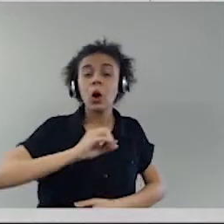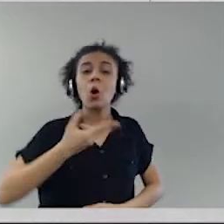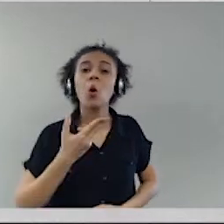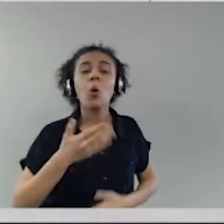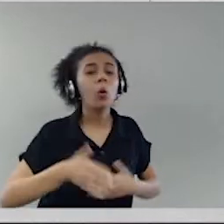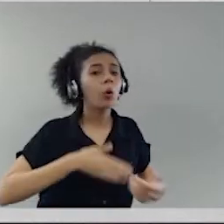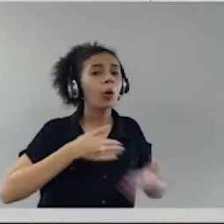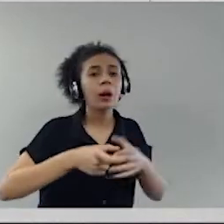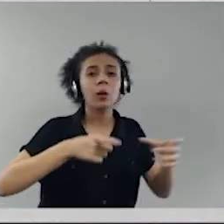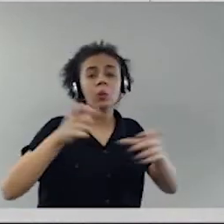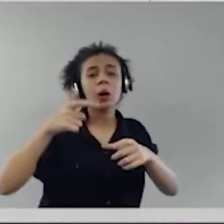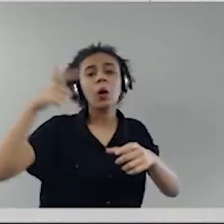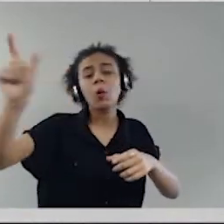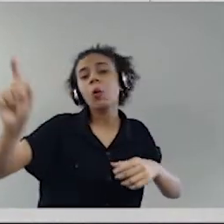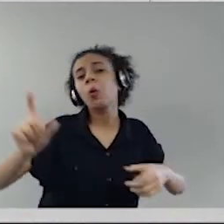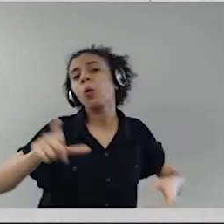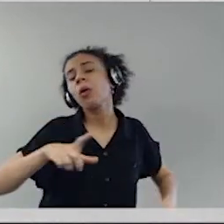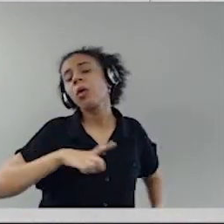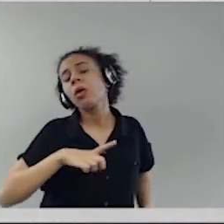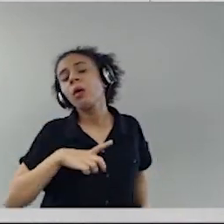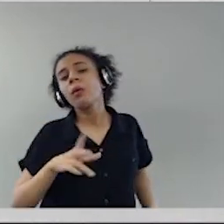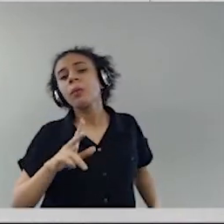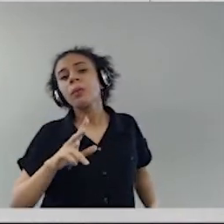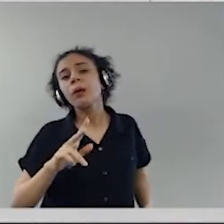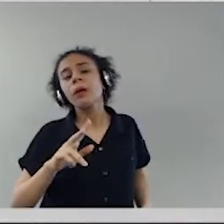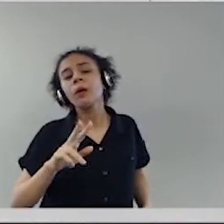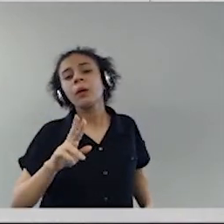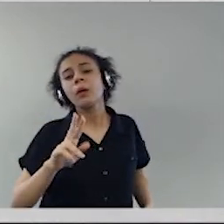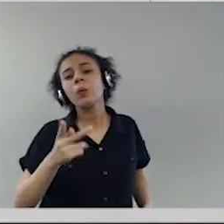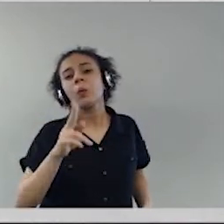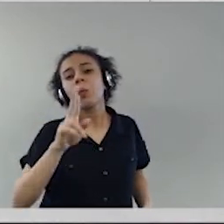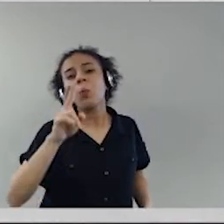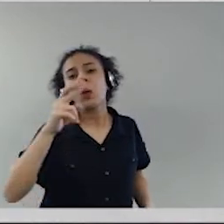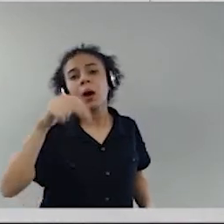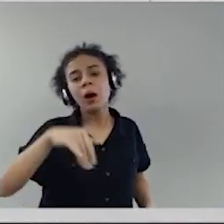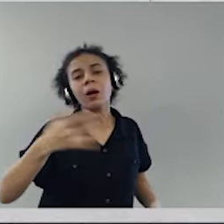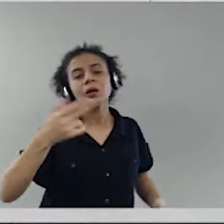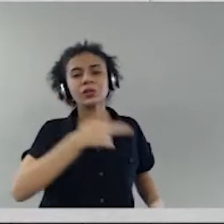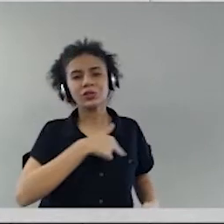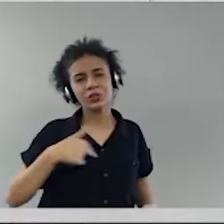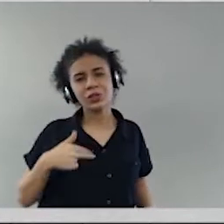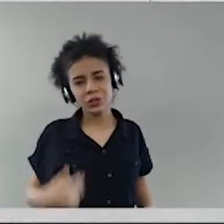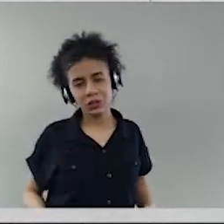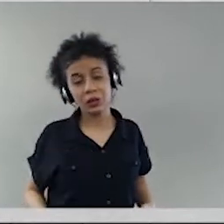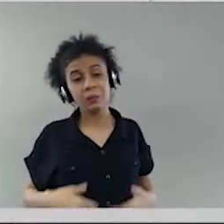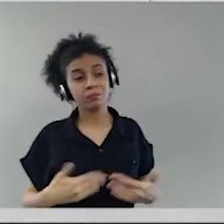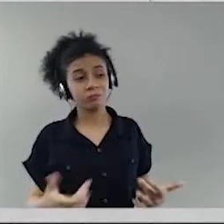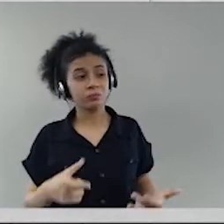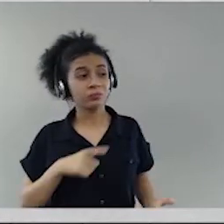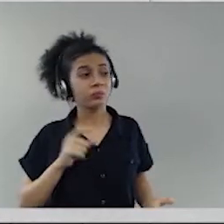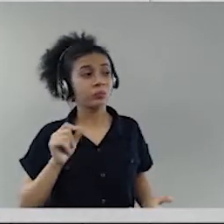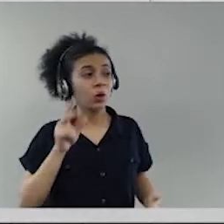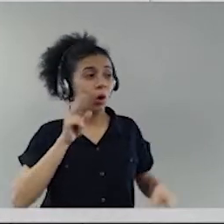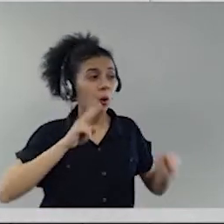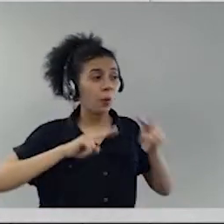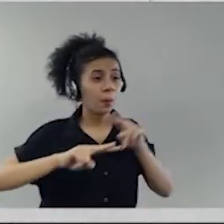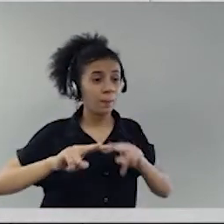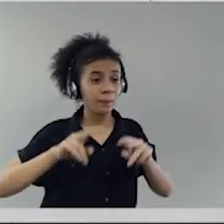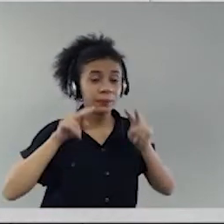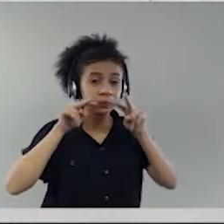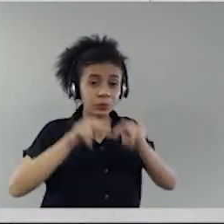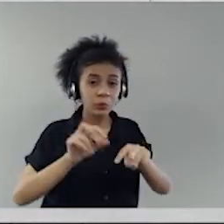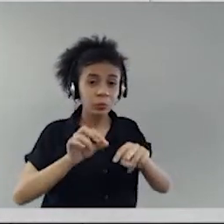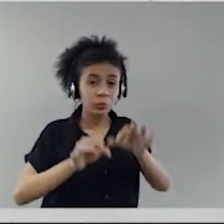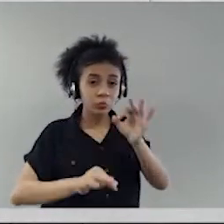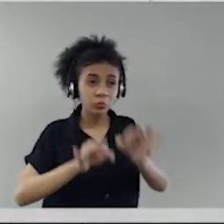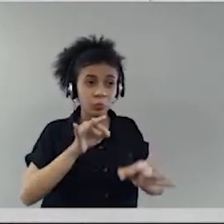ser em Wuhan, como a gente viu na parte da questão da China. E a gente também tem que olhar, do ponto de